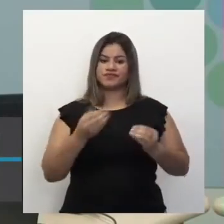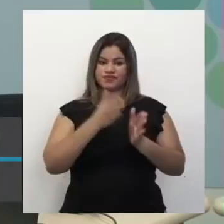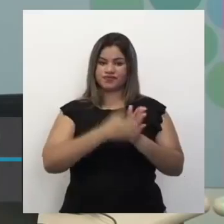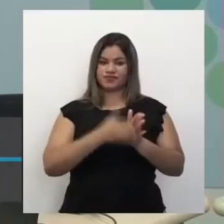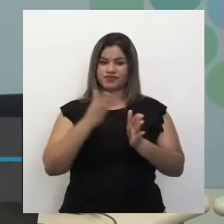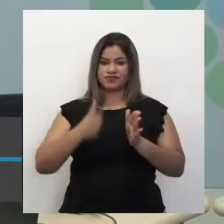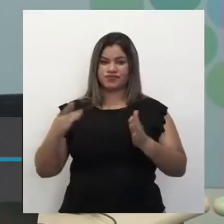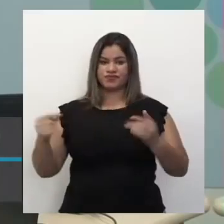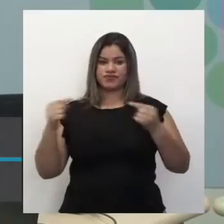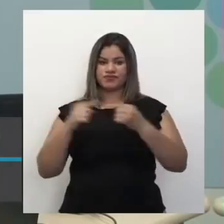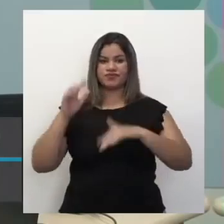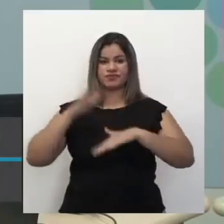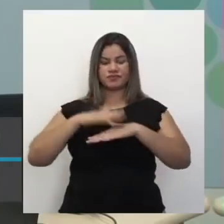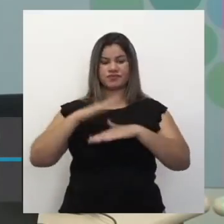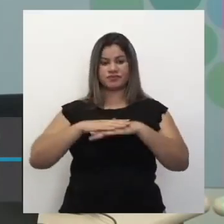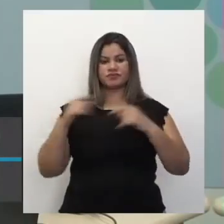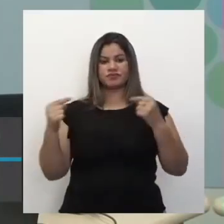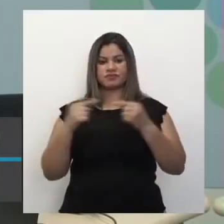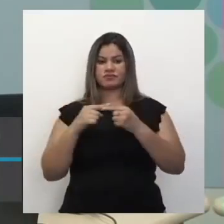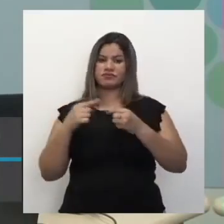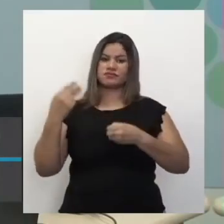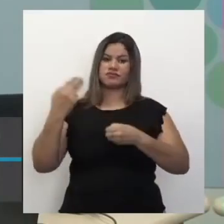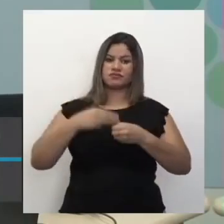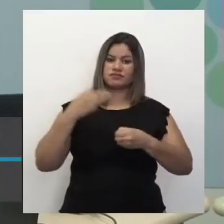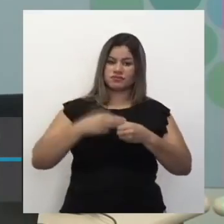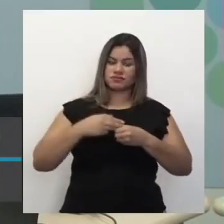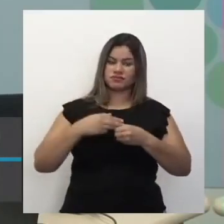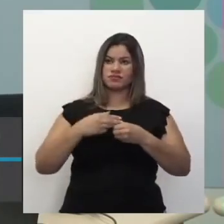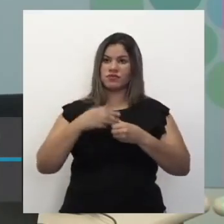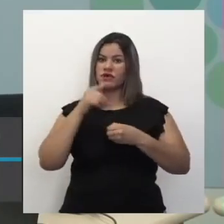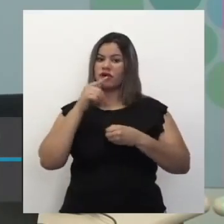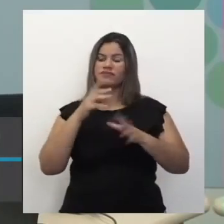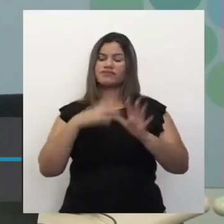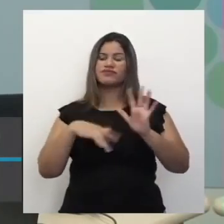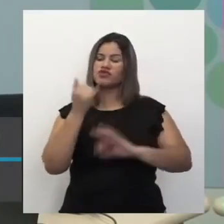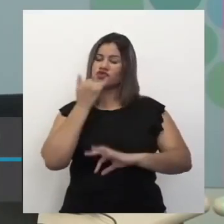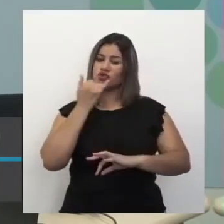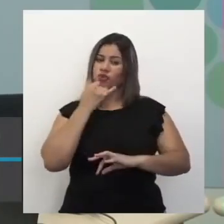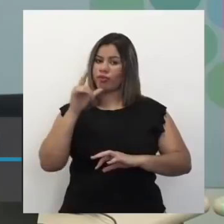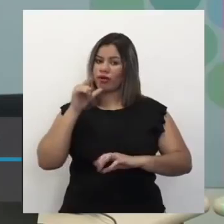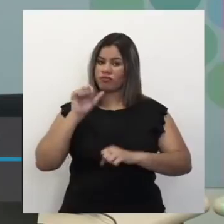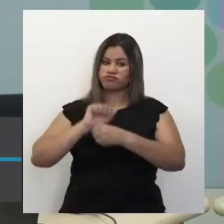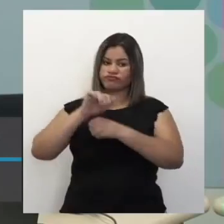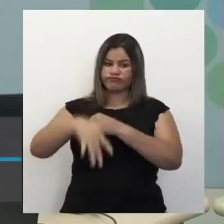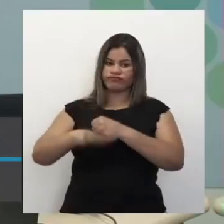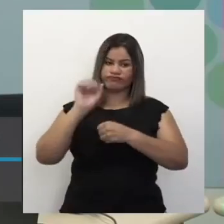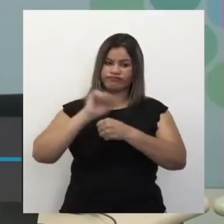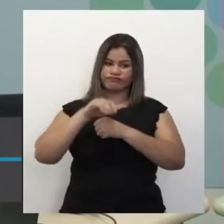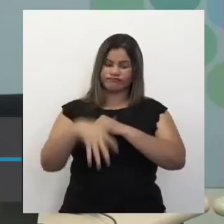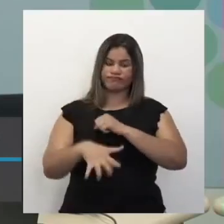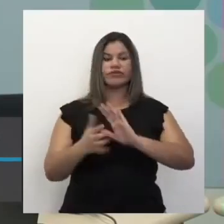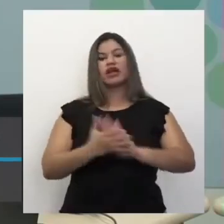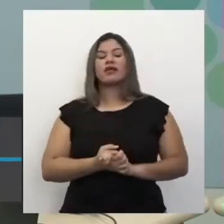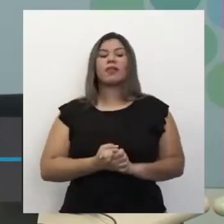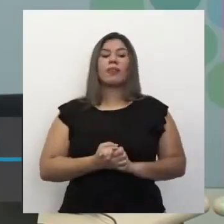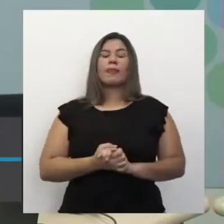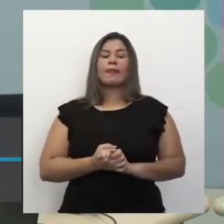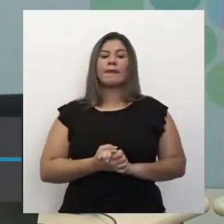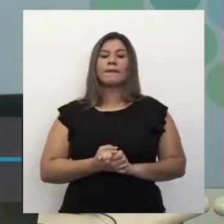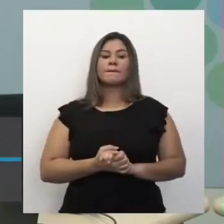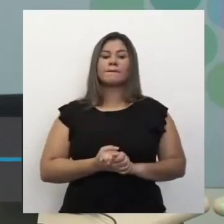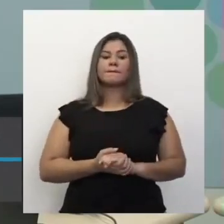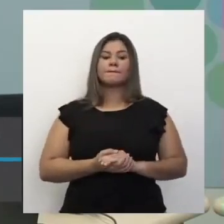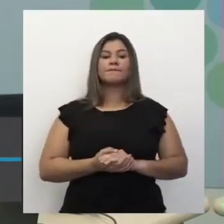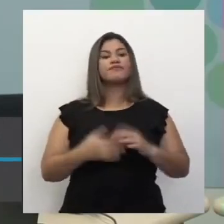onde seriam mananciais, ou seja, da onde eu posso tirar a água, né, para utilizar. E aí, gente, eu